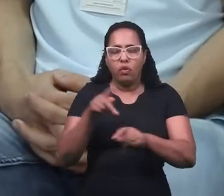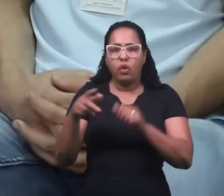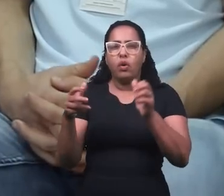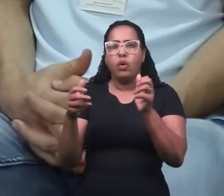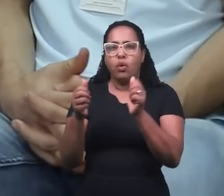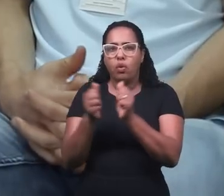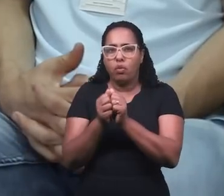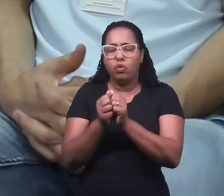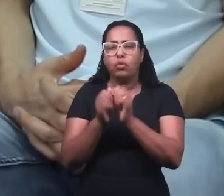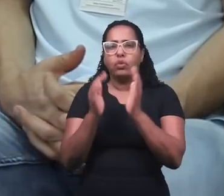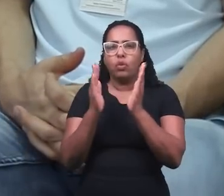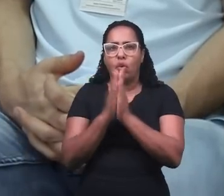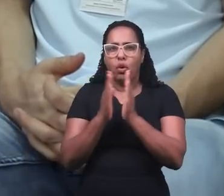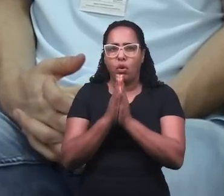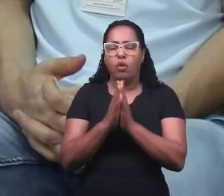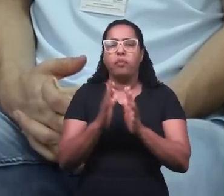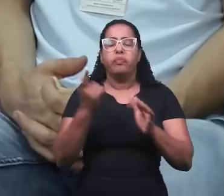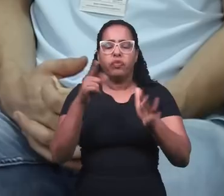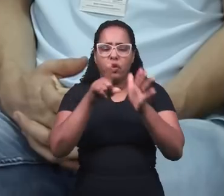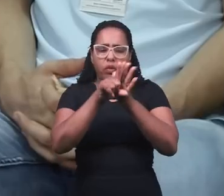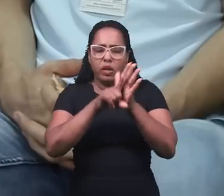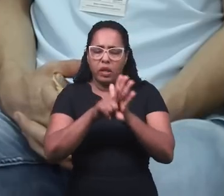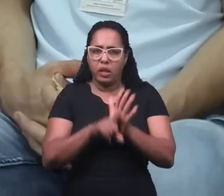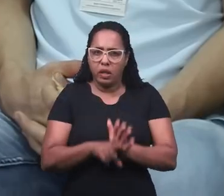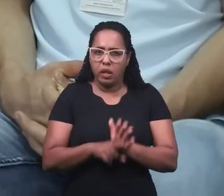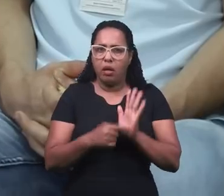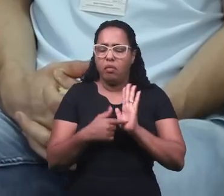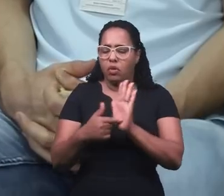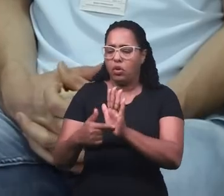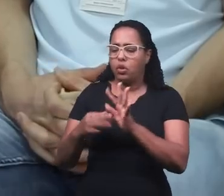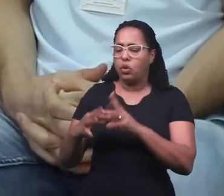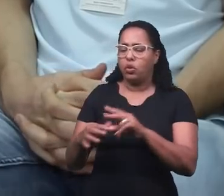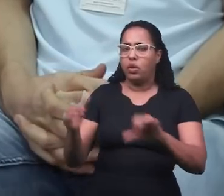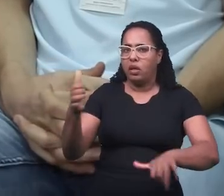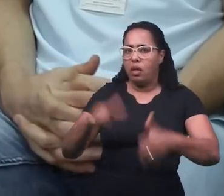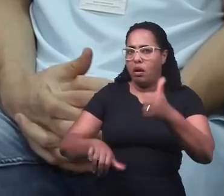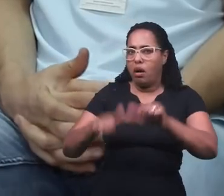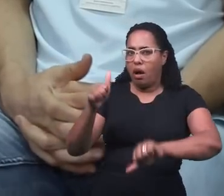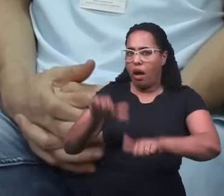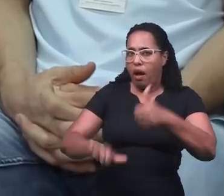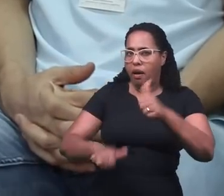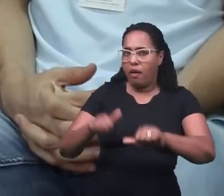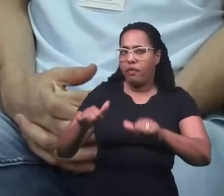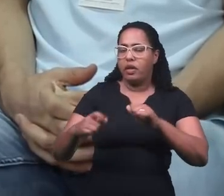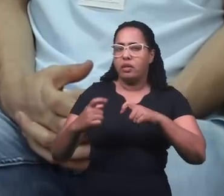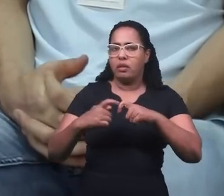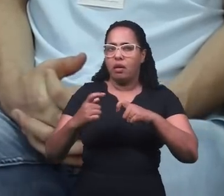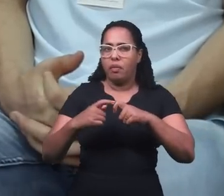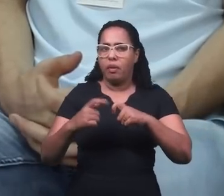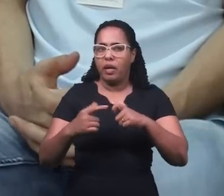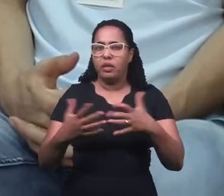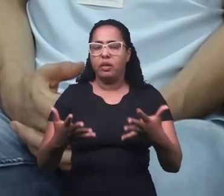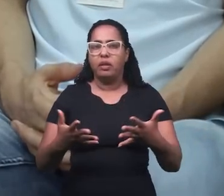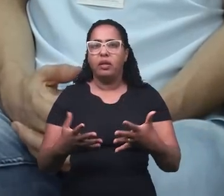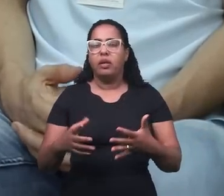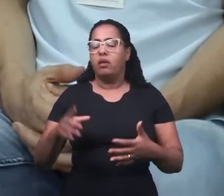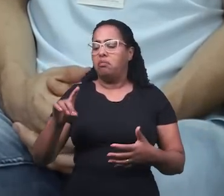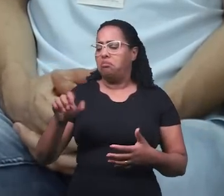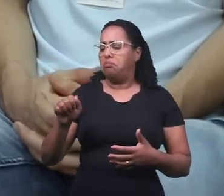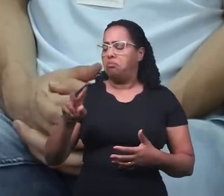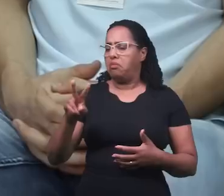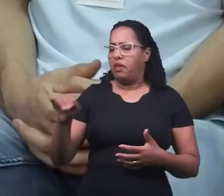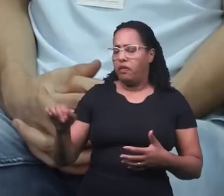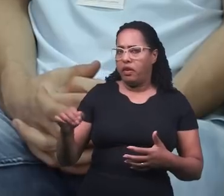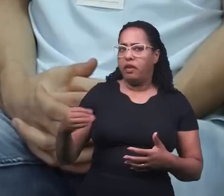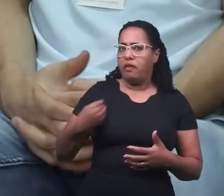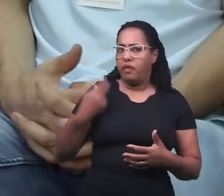igreja orou. E quando a gente trouxe o diagnóstico, né, o resultado de toda a avaliação médica, que ele falou assim: olha, o Davi tá bem, ele